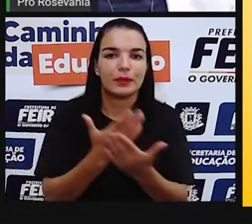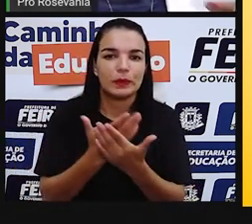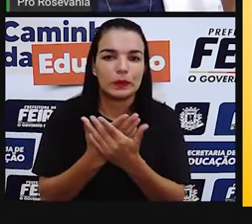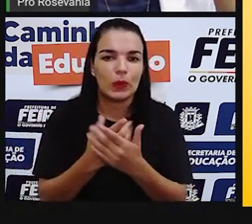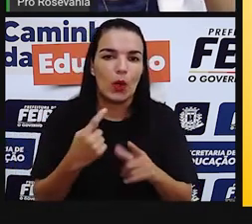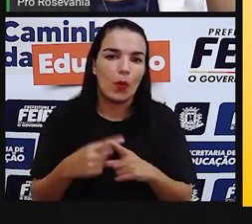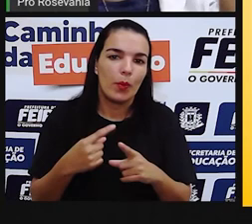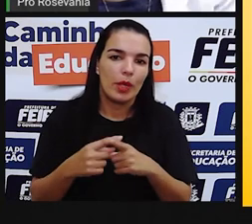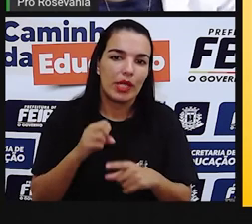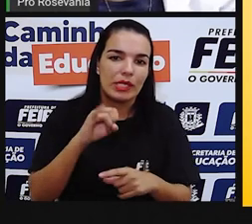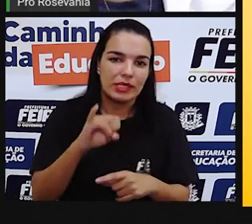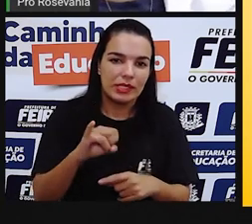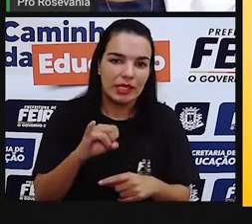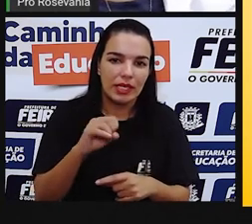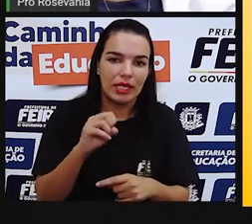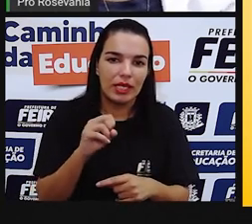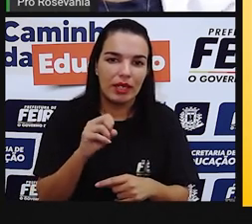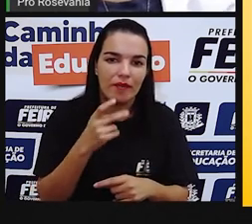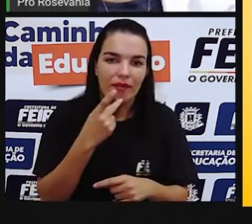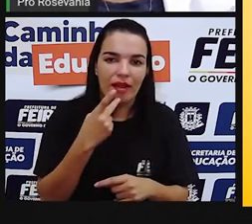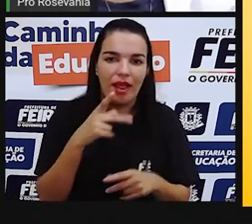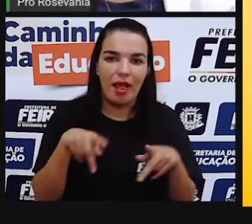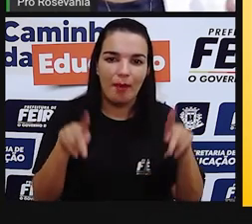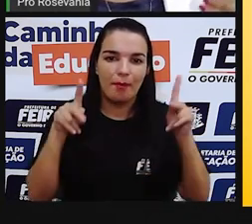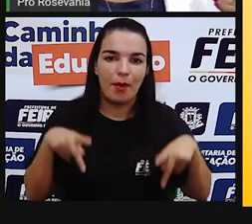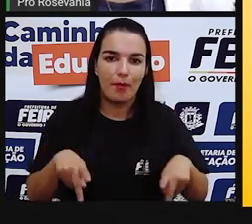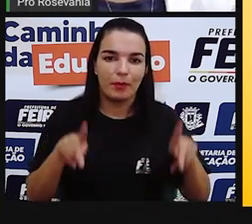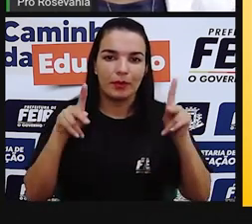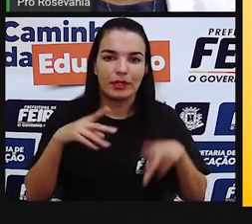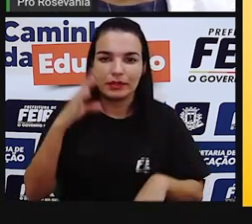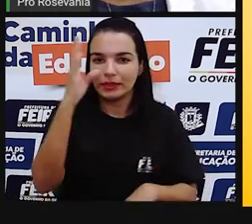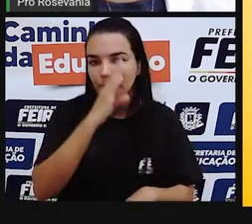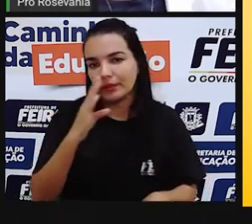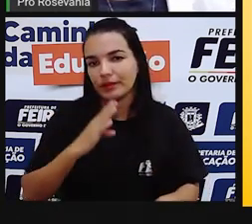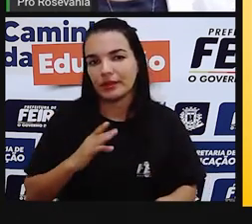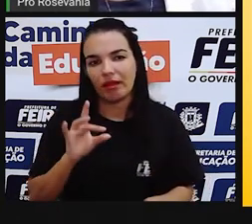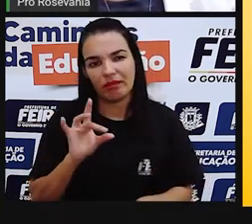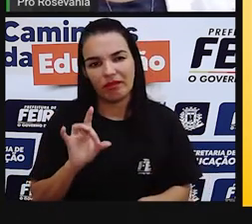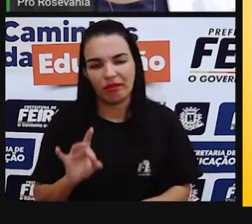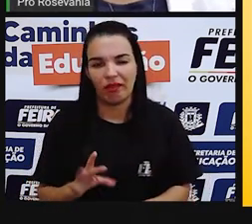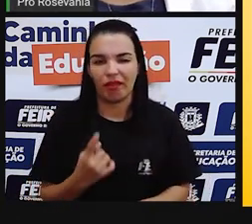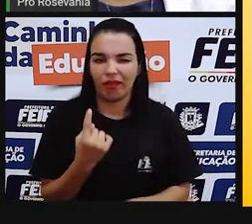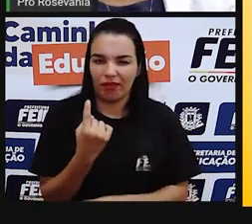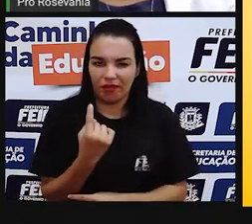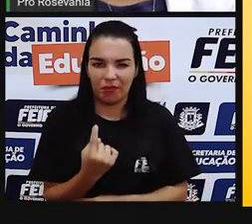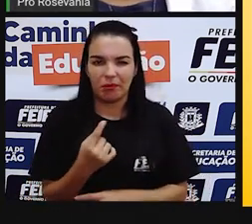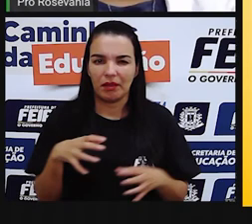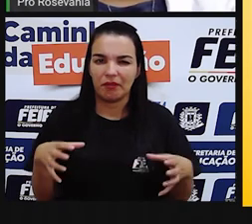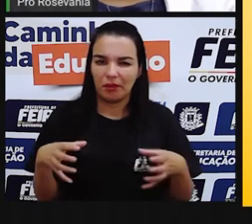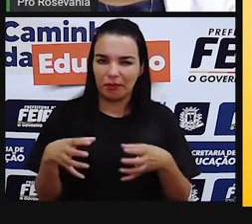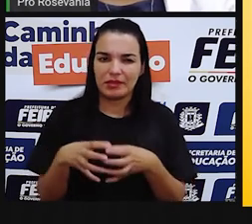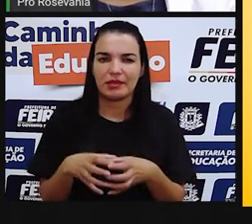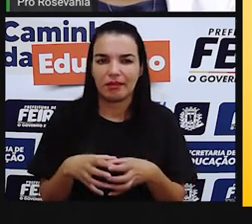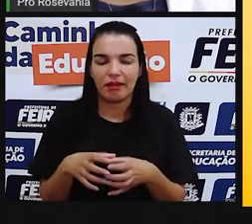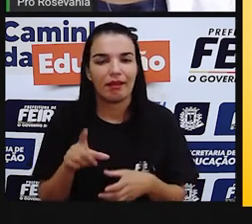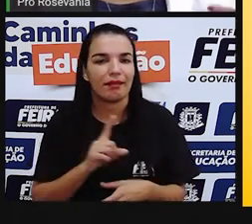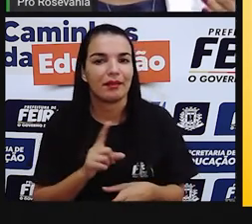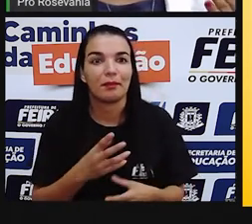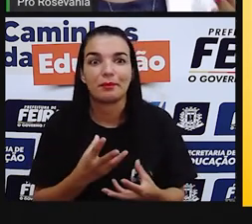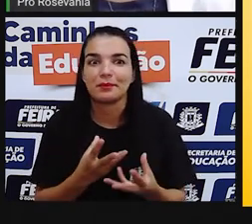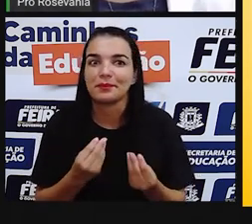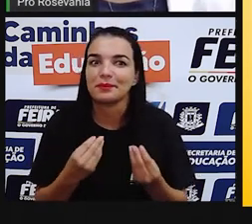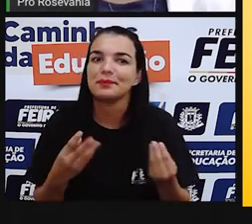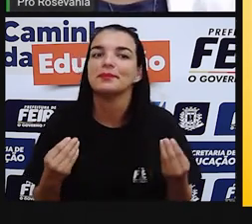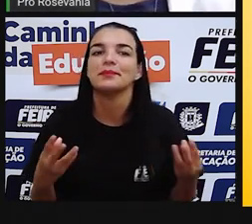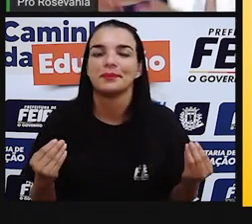né, você falar somente de uma etnia brasileira, vai empobrecer muito a nossa formação, né, populacional, porque a